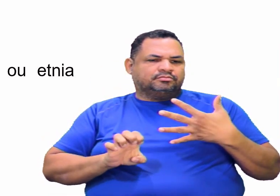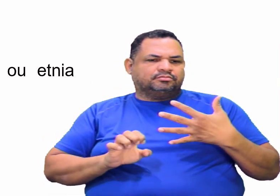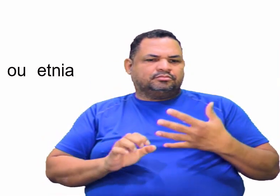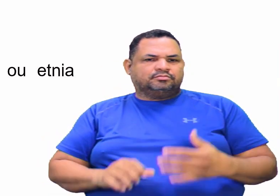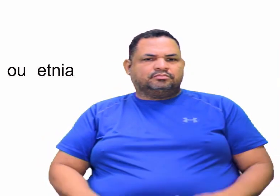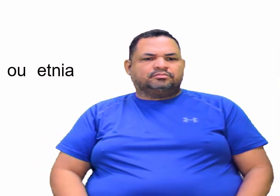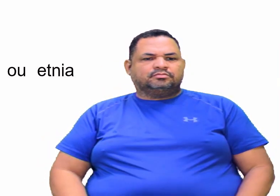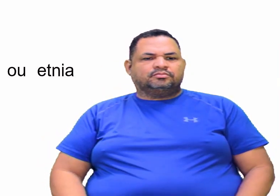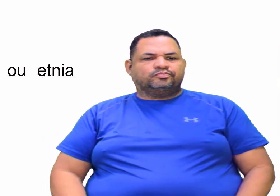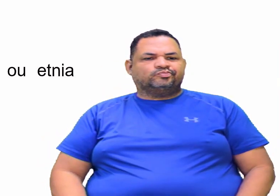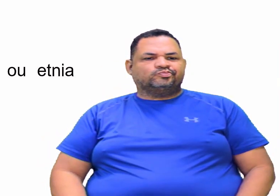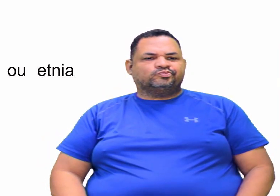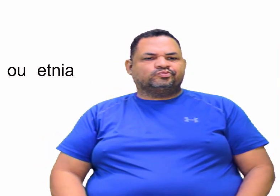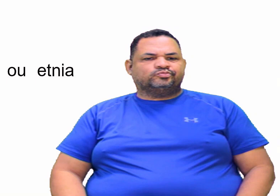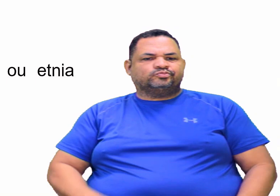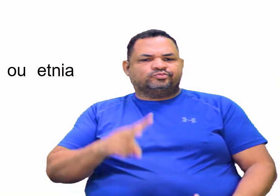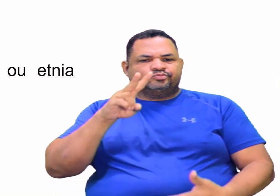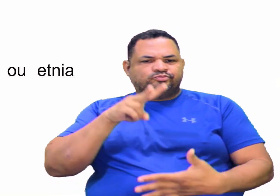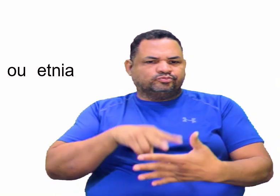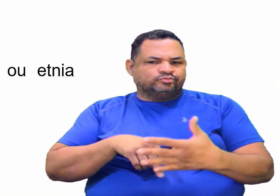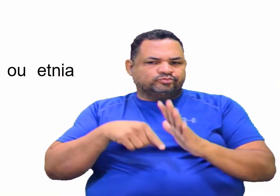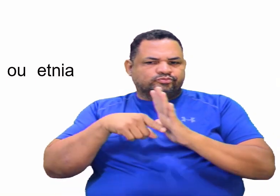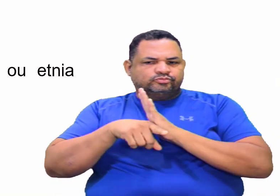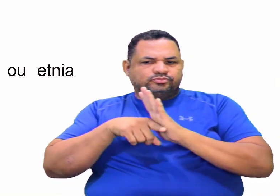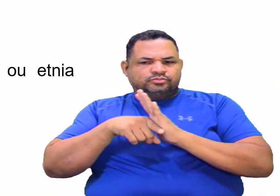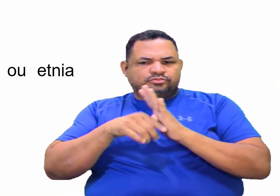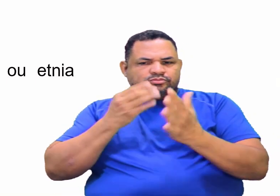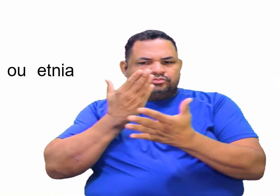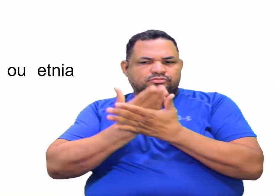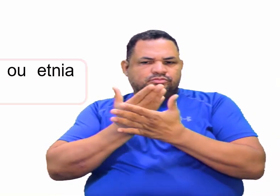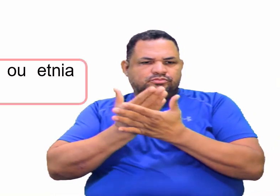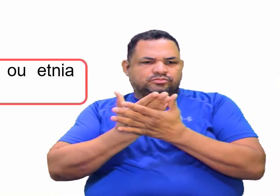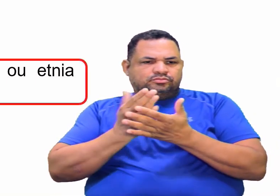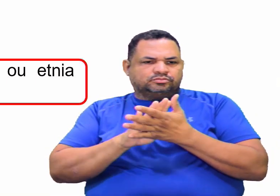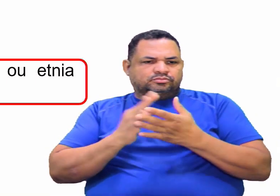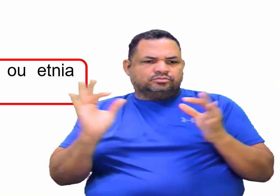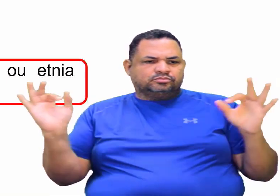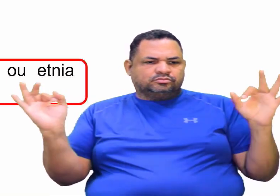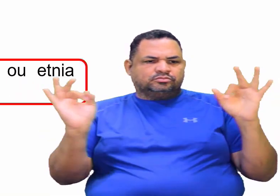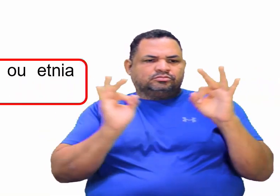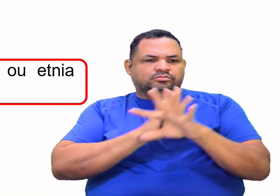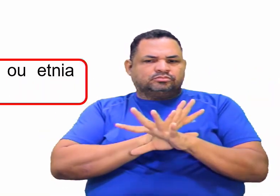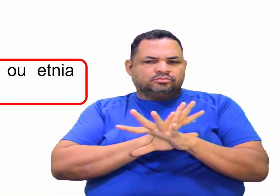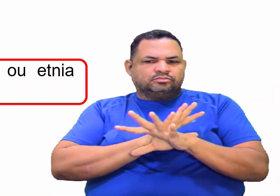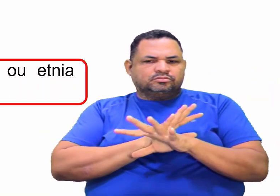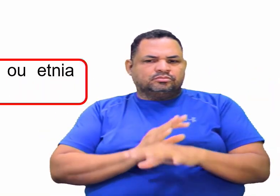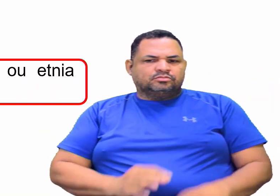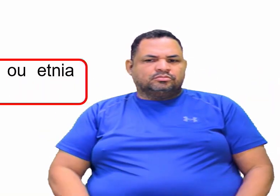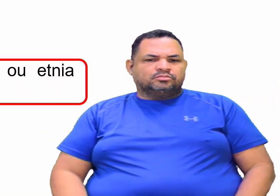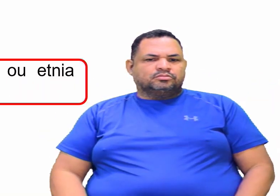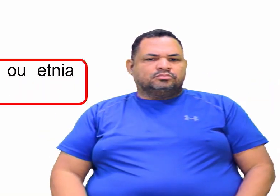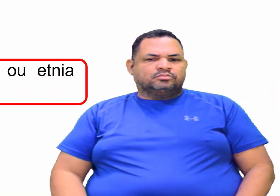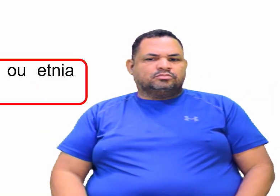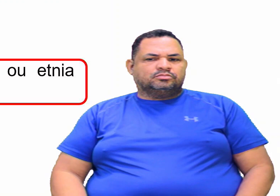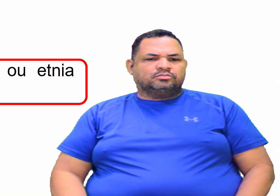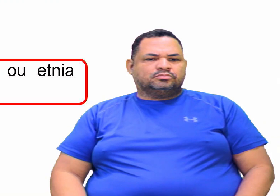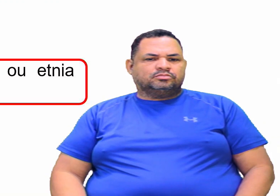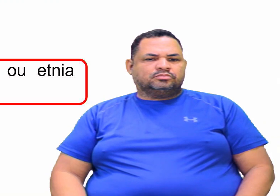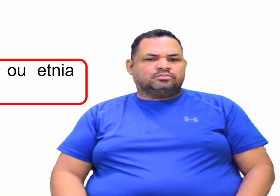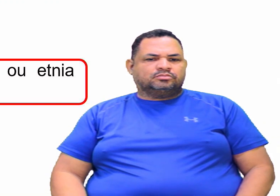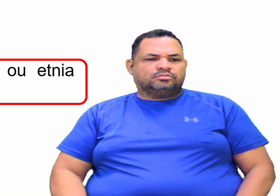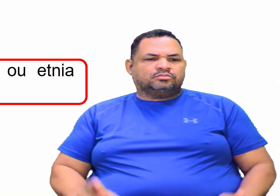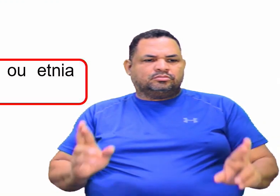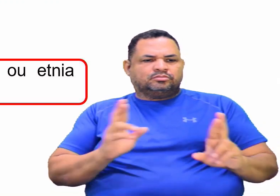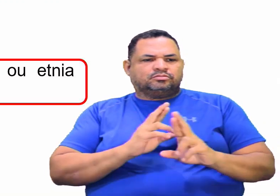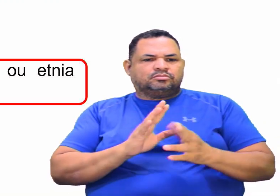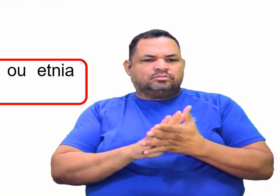Então, a gente lê, analisa, estuda e chega à conclusão de que estão